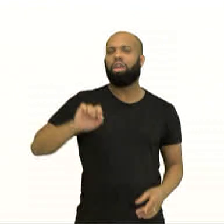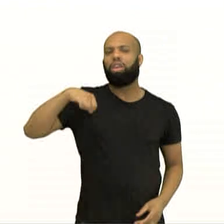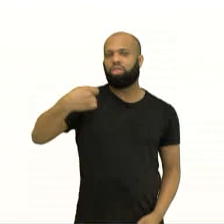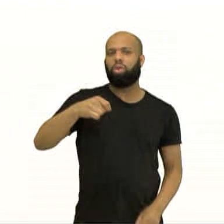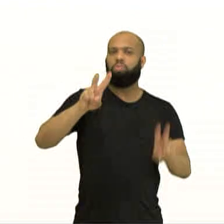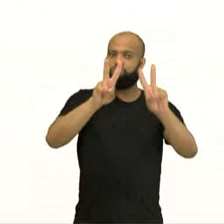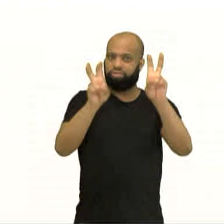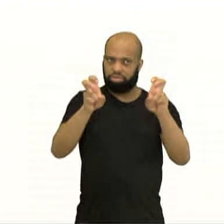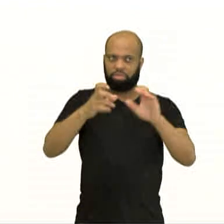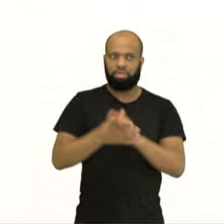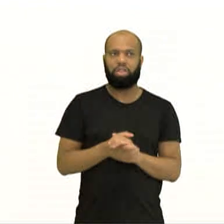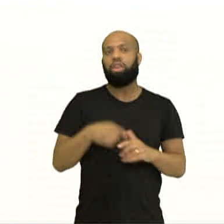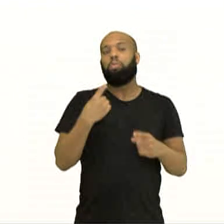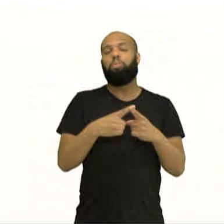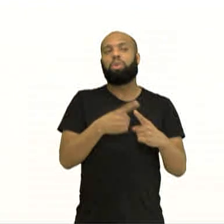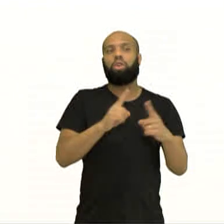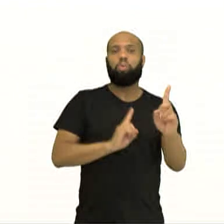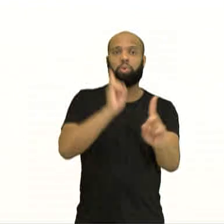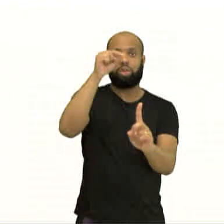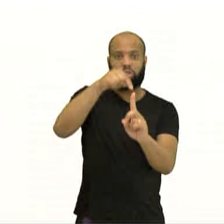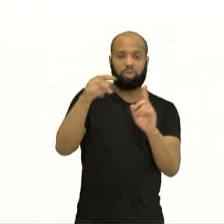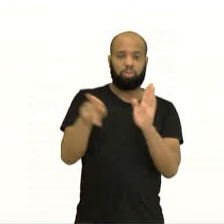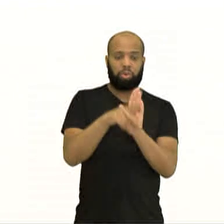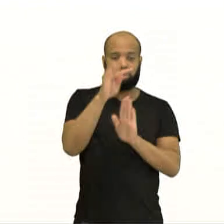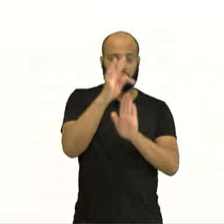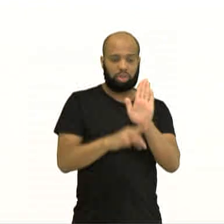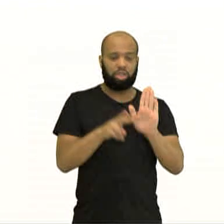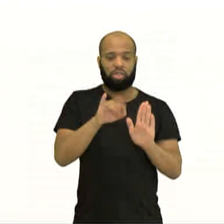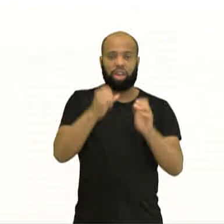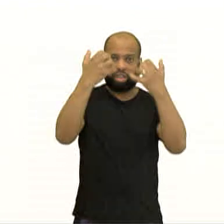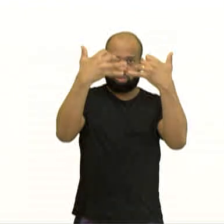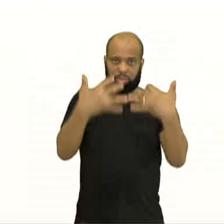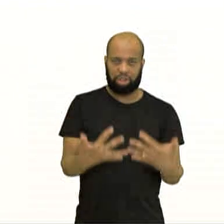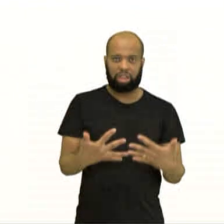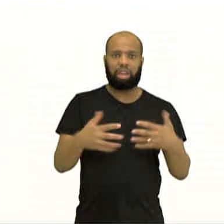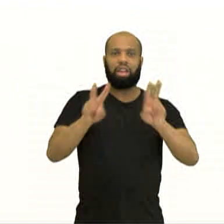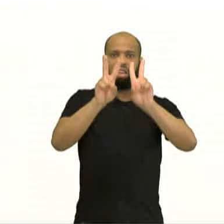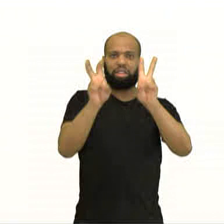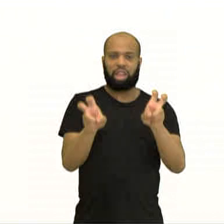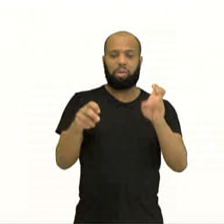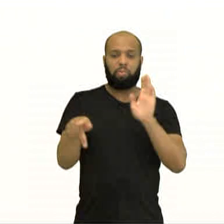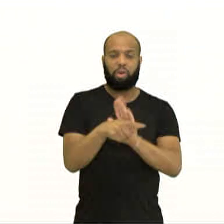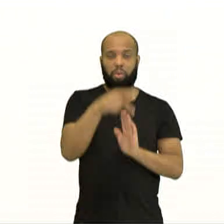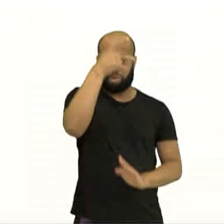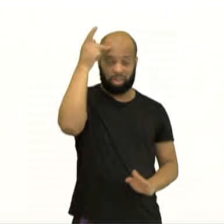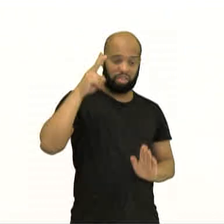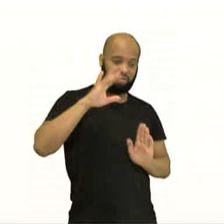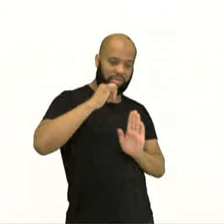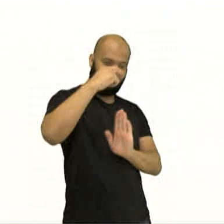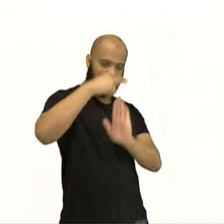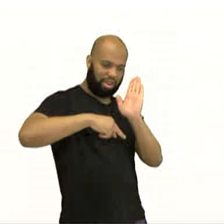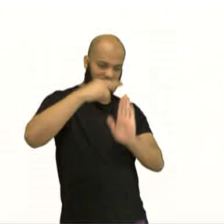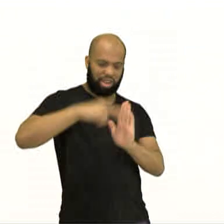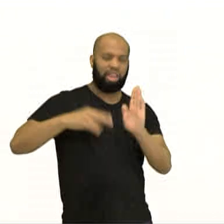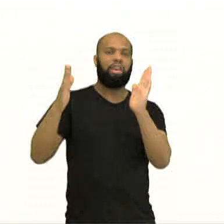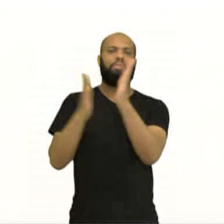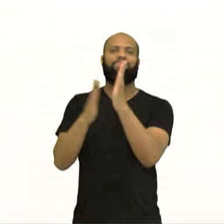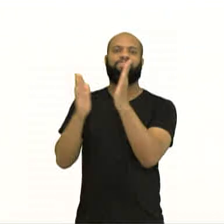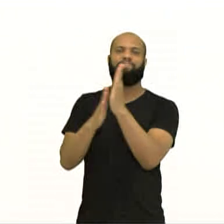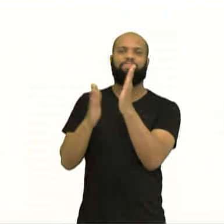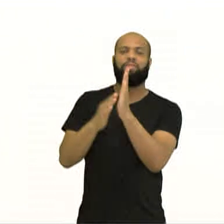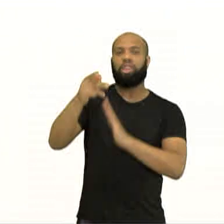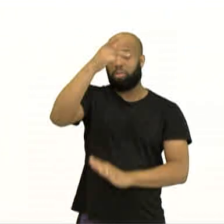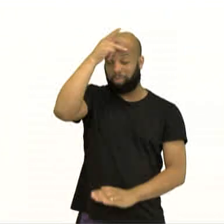tal assunto, já que o objetivo do texto seria explicar os assuntos pros leitores. Então, palmas